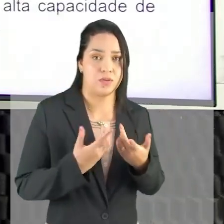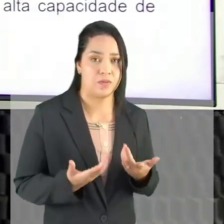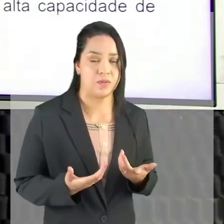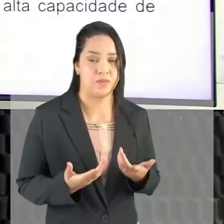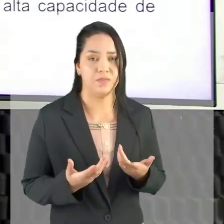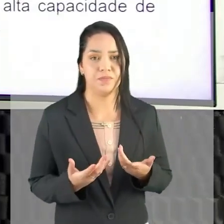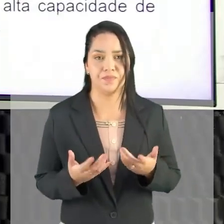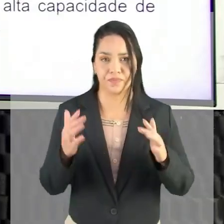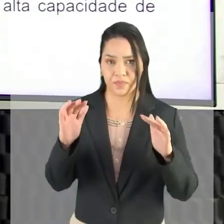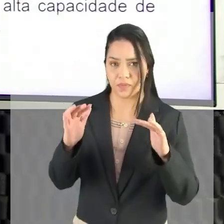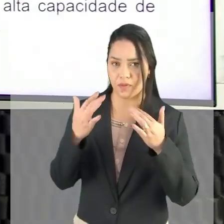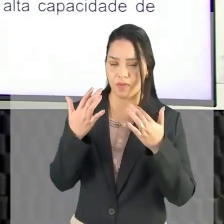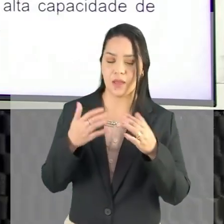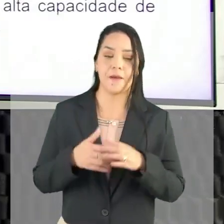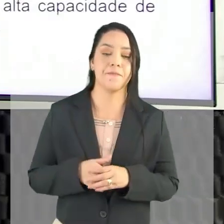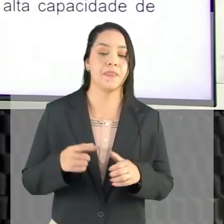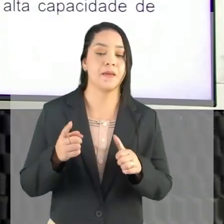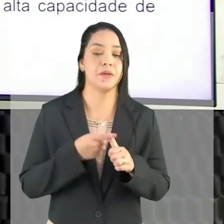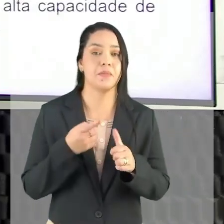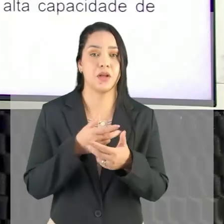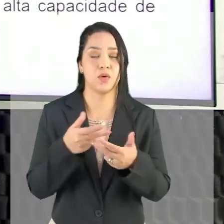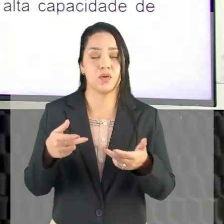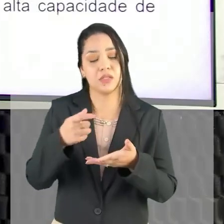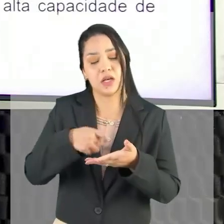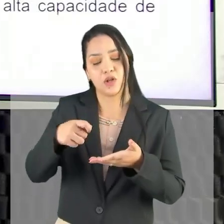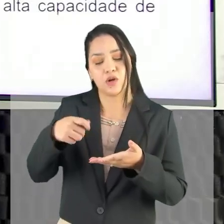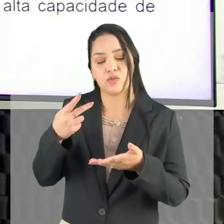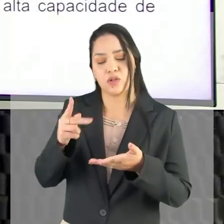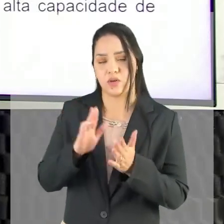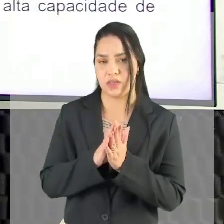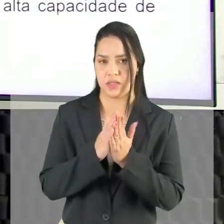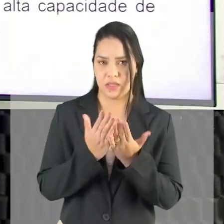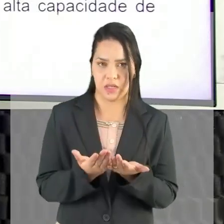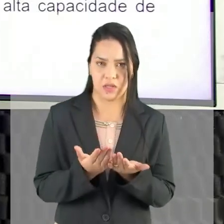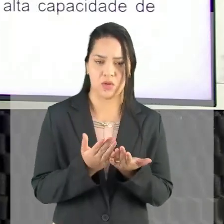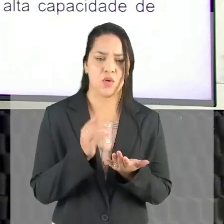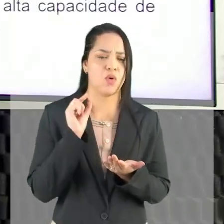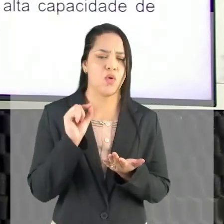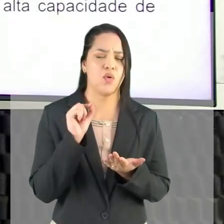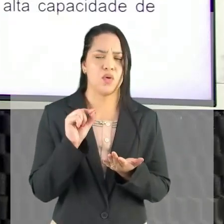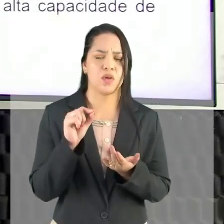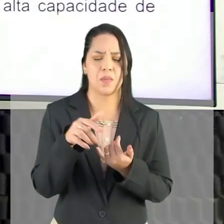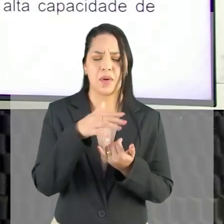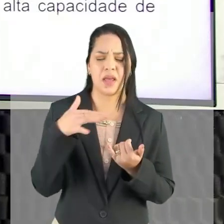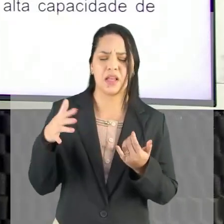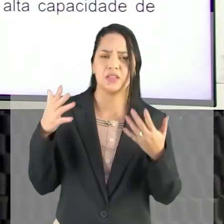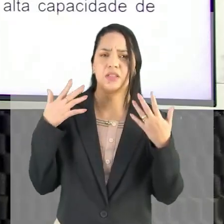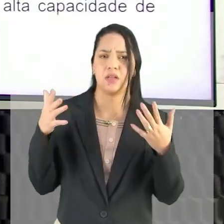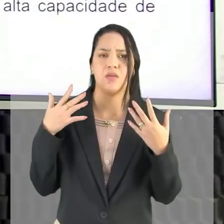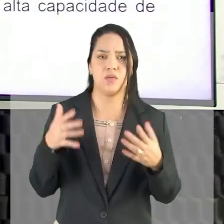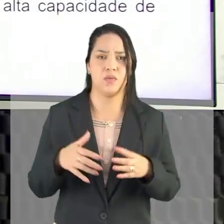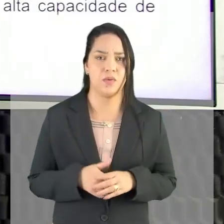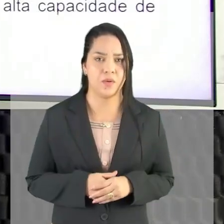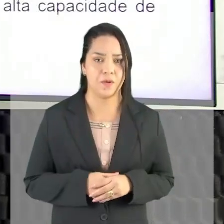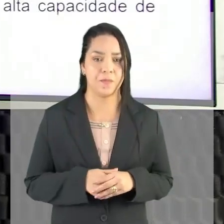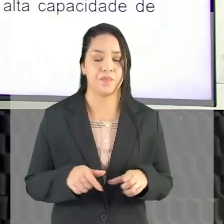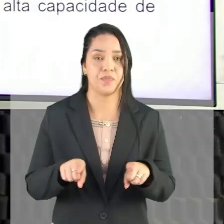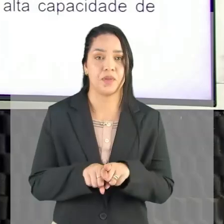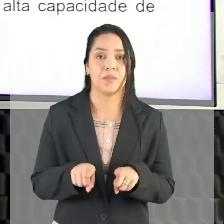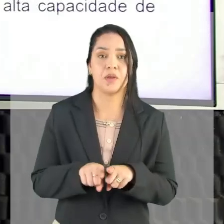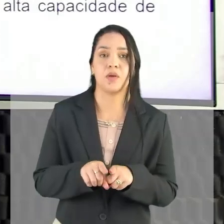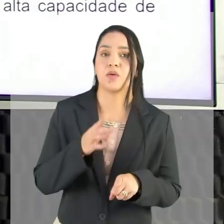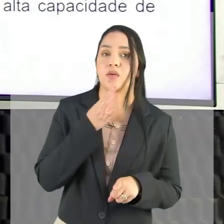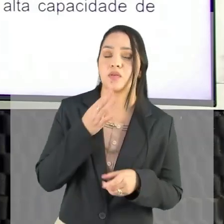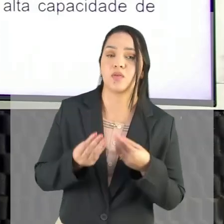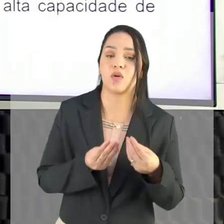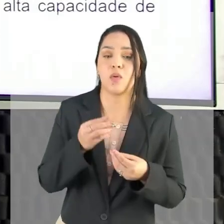ocorre. Então, olha para mim. A primeira coisa, anota aí no seu caderno, hein? O que é uma ilha de calor? Ilha de calor também é conhecido